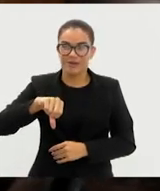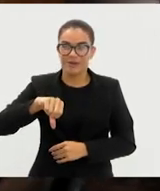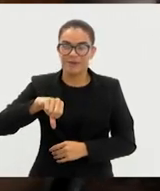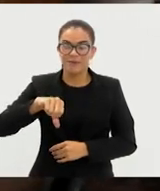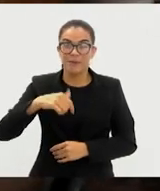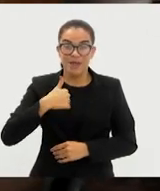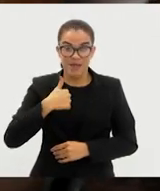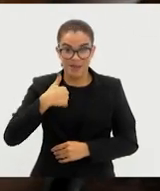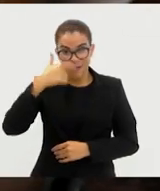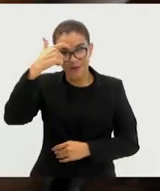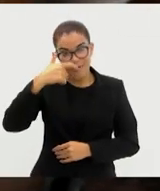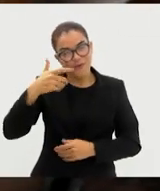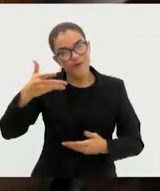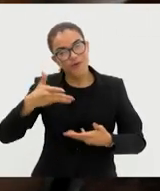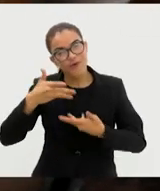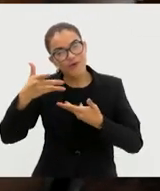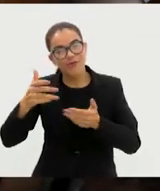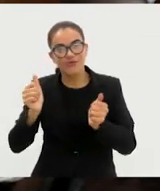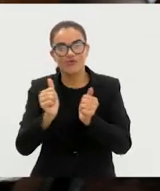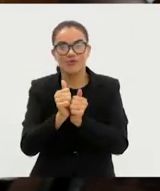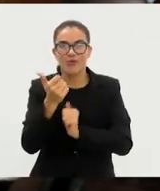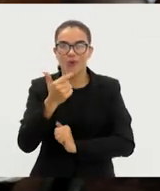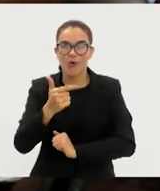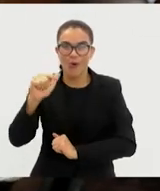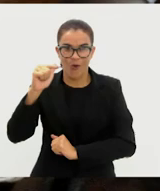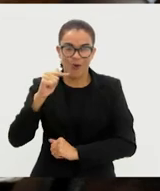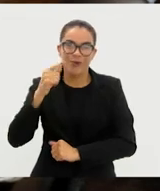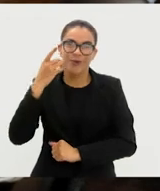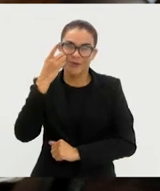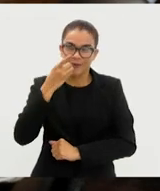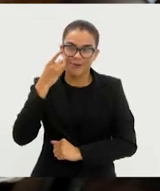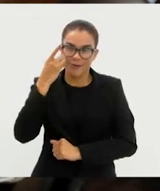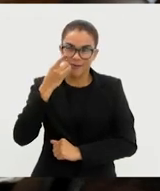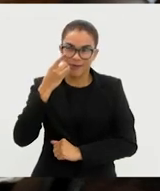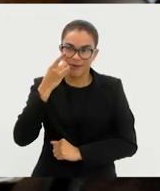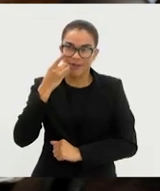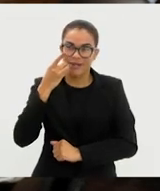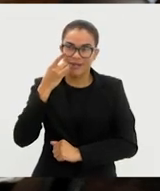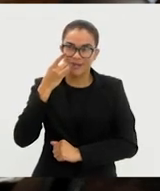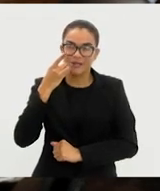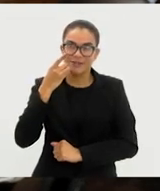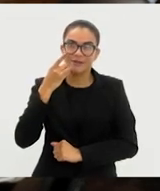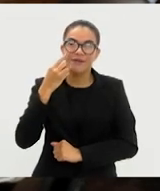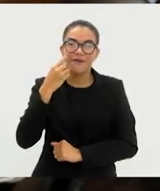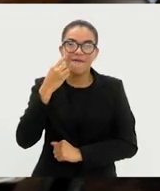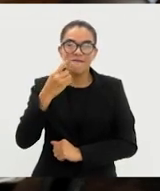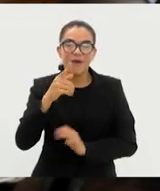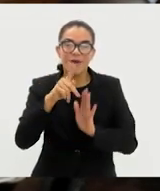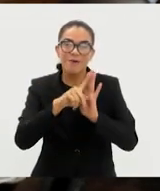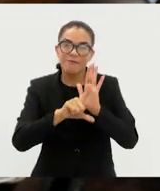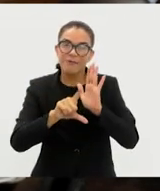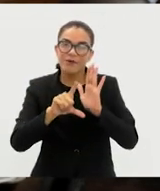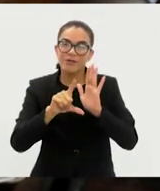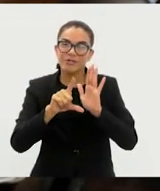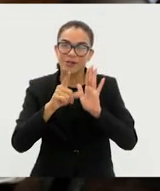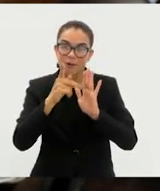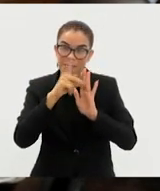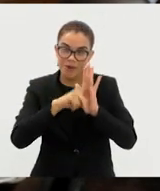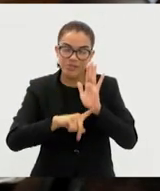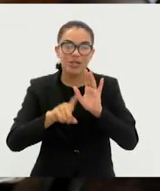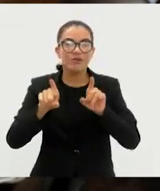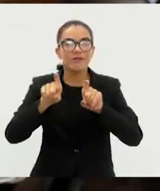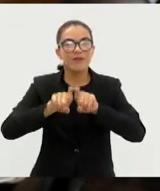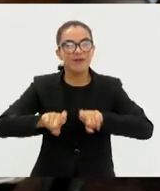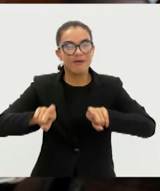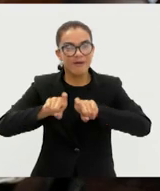eu fui convidado, junto com outros deputados, para ver o projeto de informação, de informatização